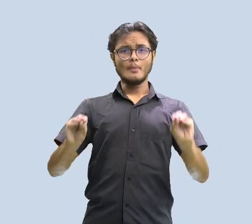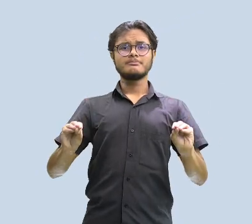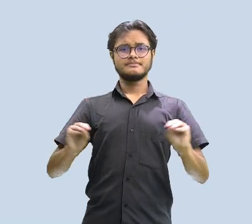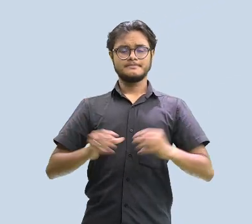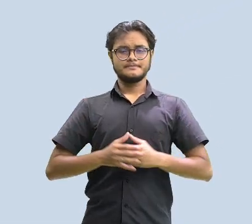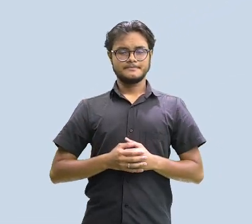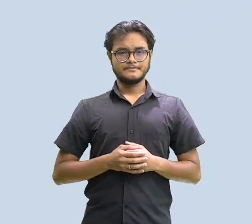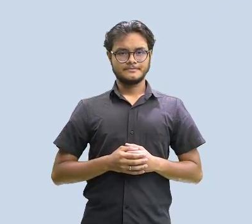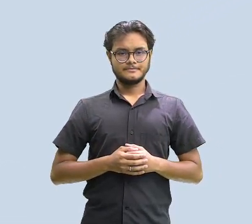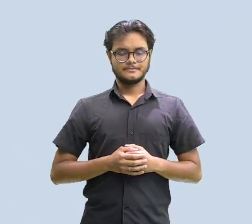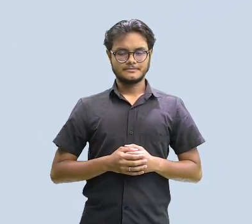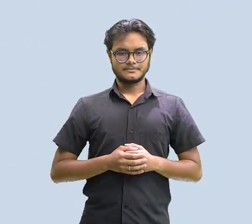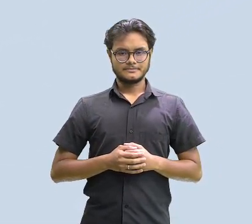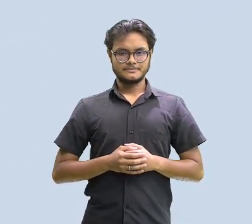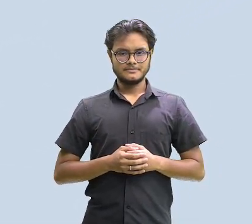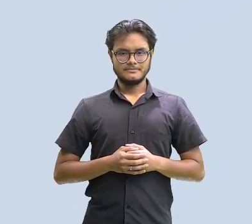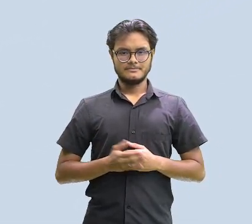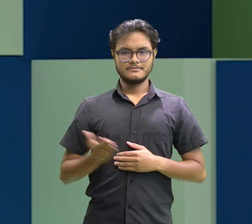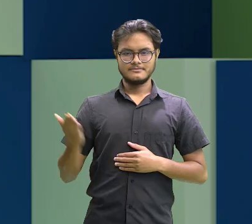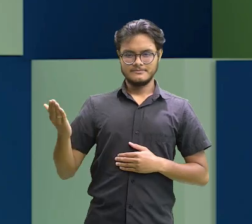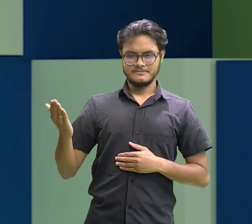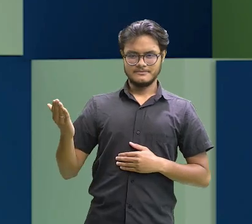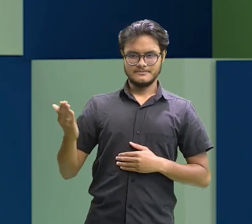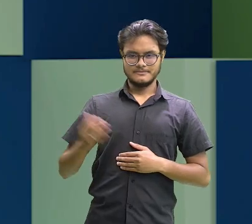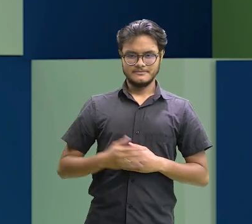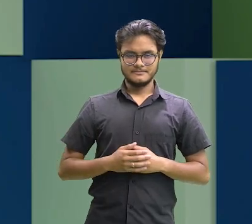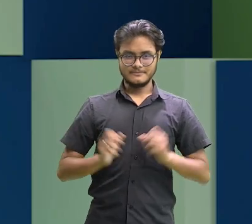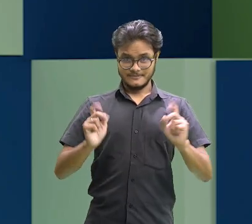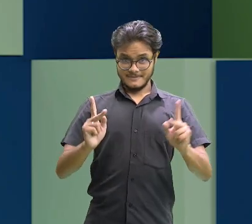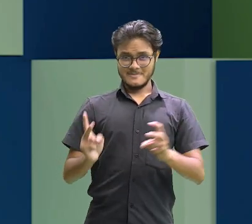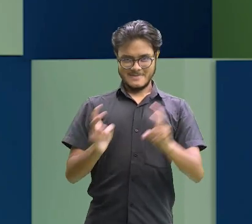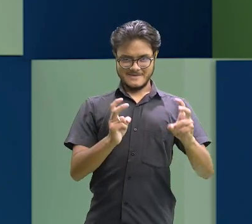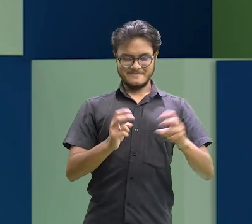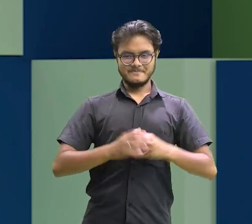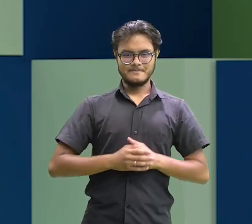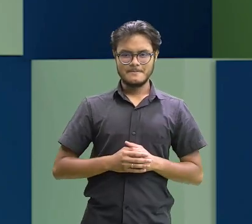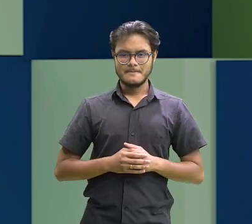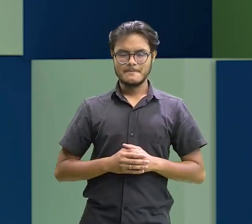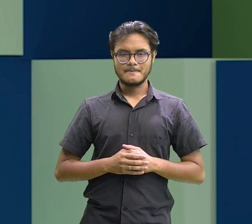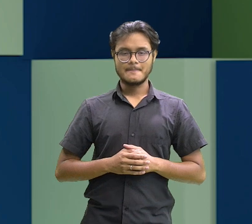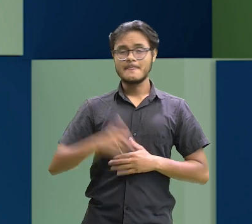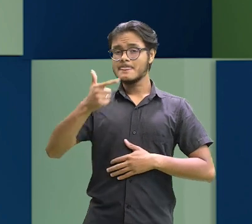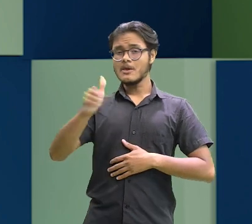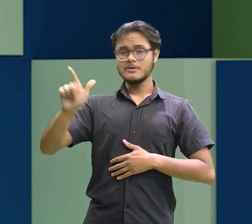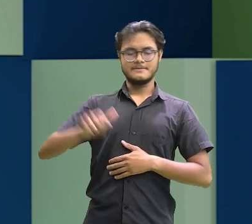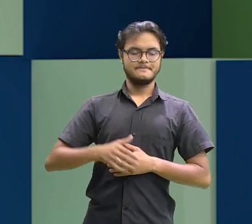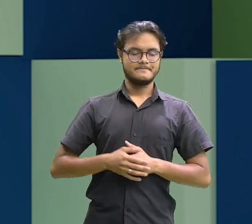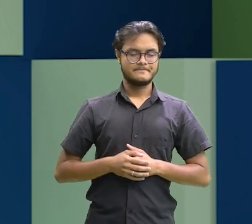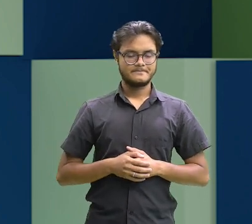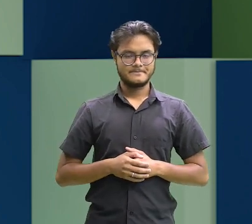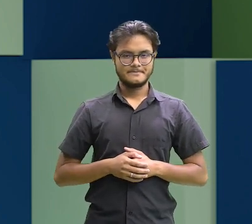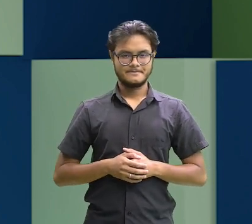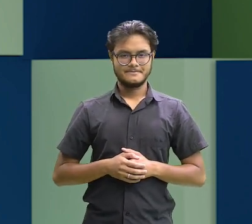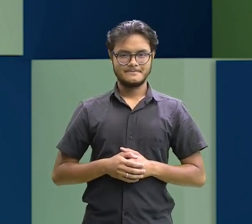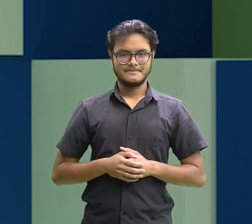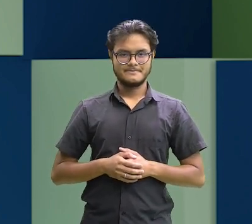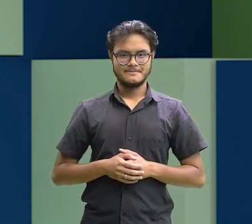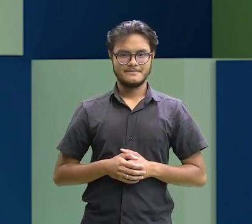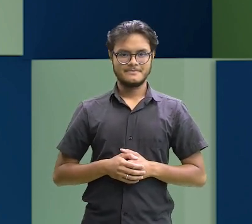nosso procedimento, numa boa. Viajaram comigo? Vamos no nosso próximo aí? Sabe o que é o próximo?